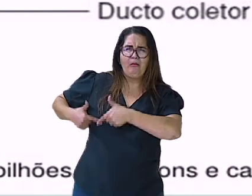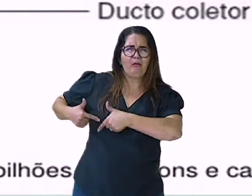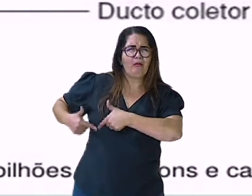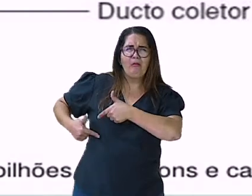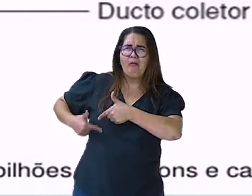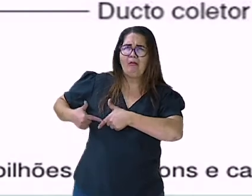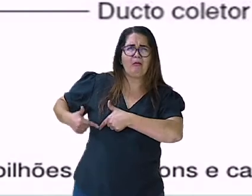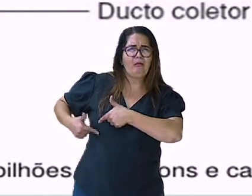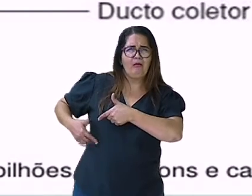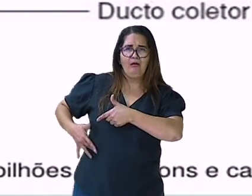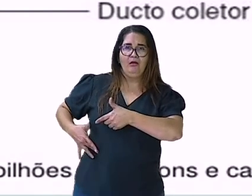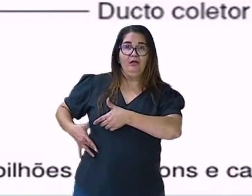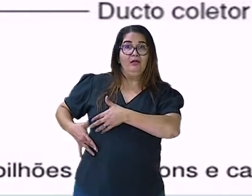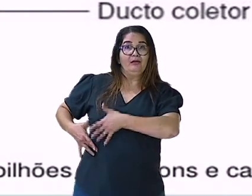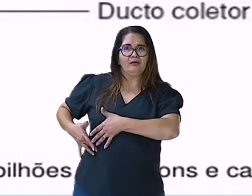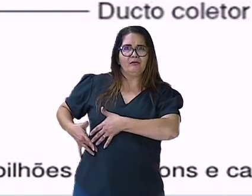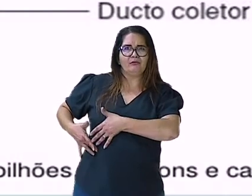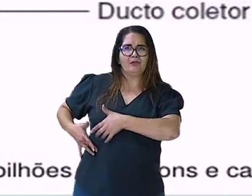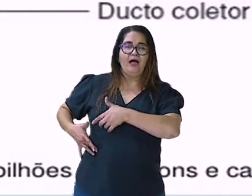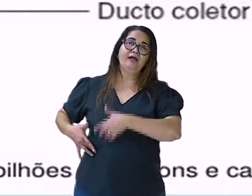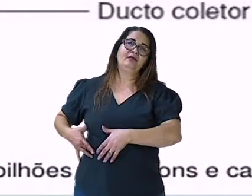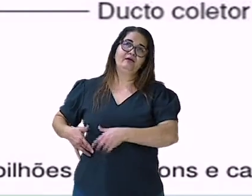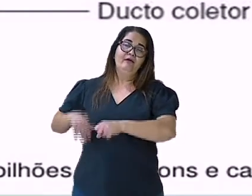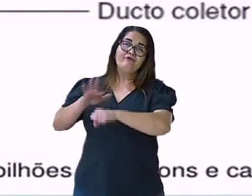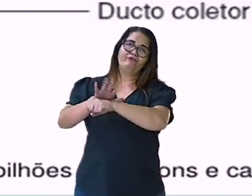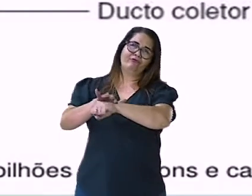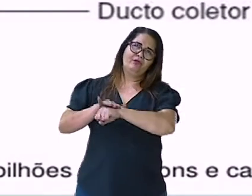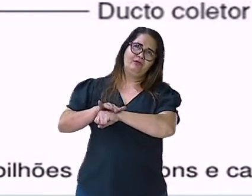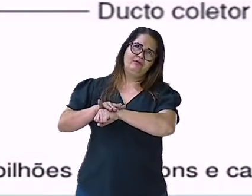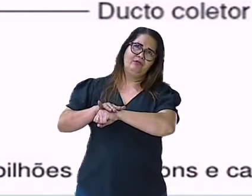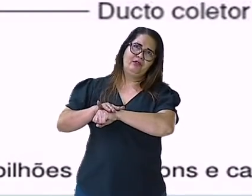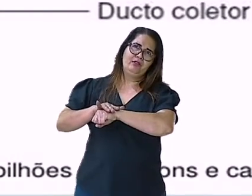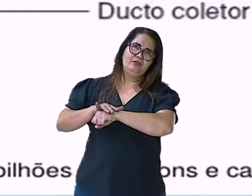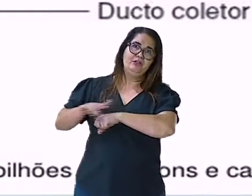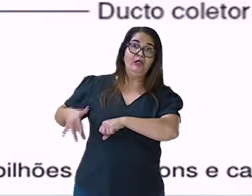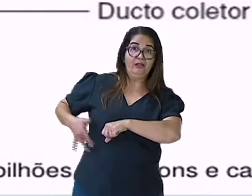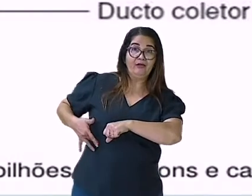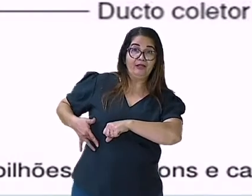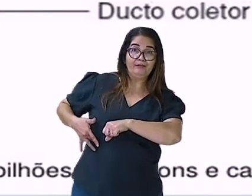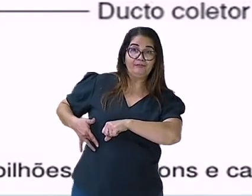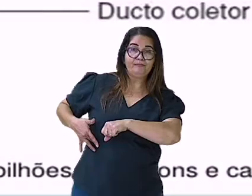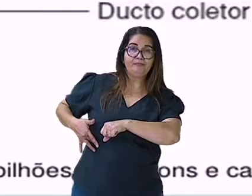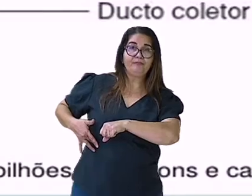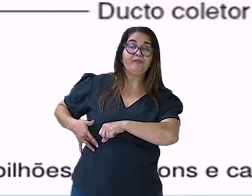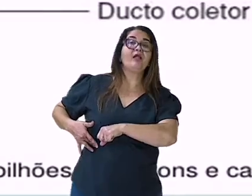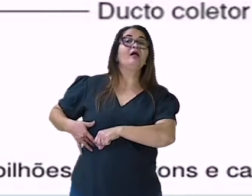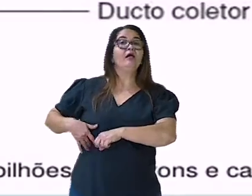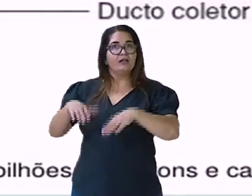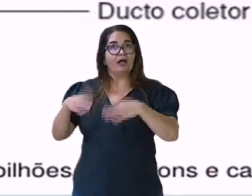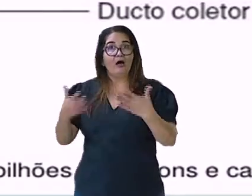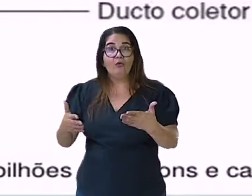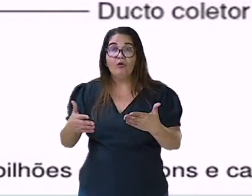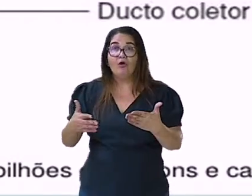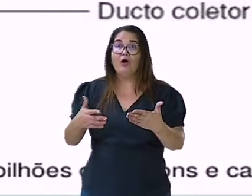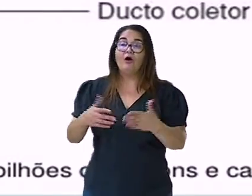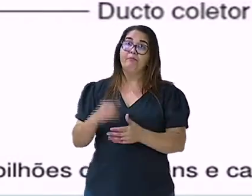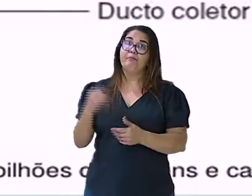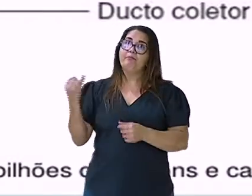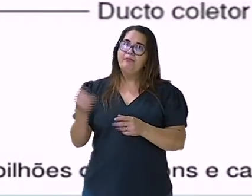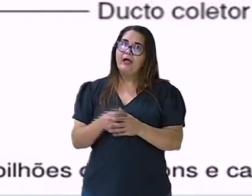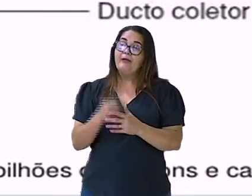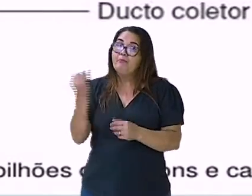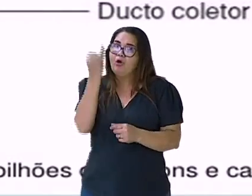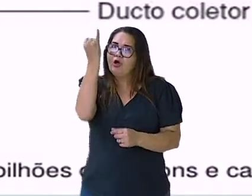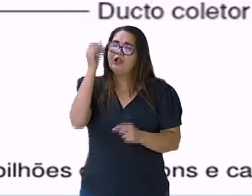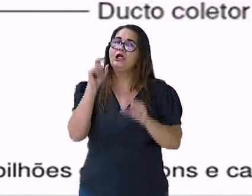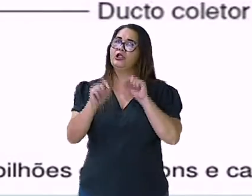pode causar esse cálculo renal? A falta da ingestão de água, o